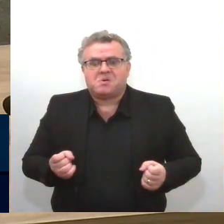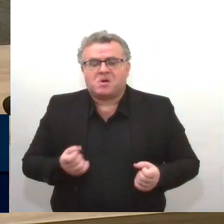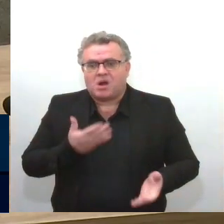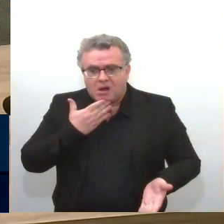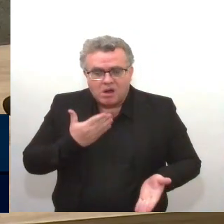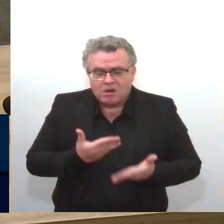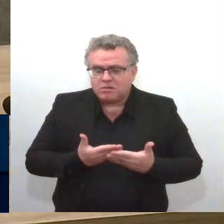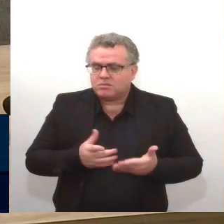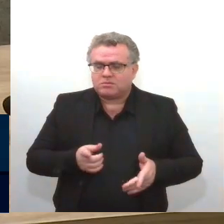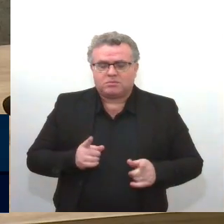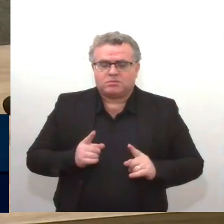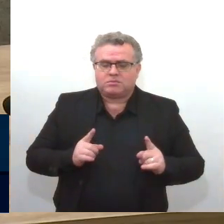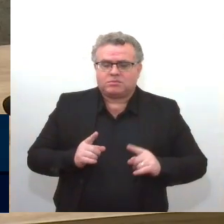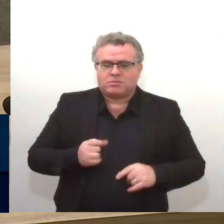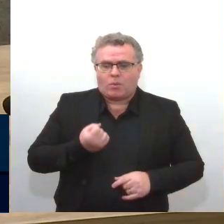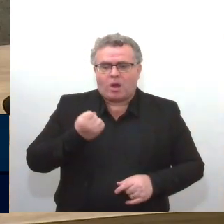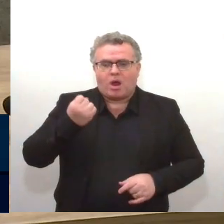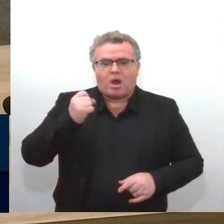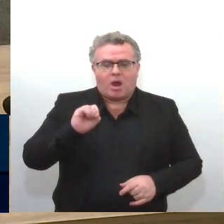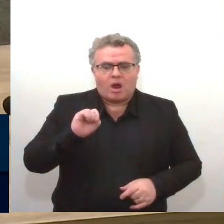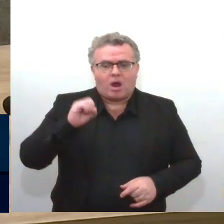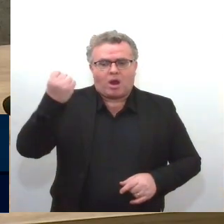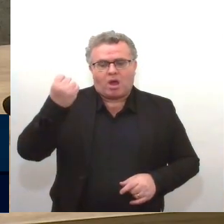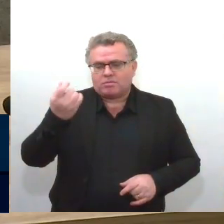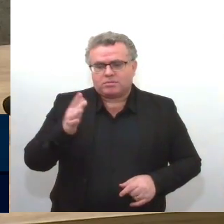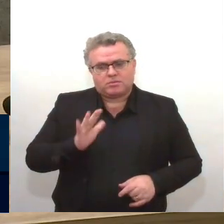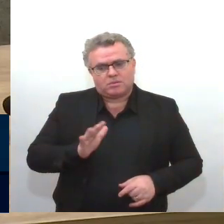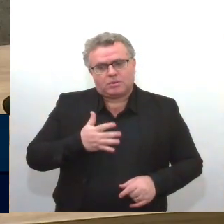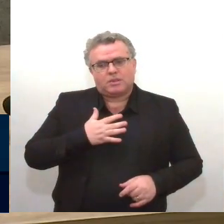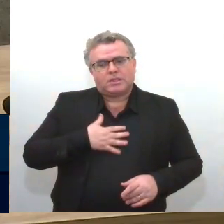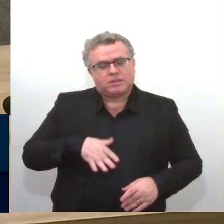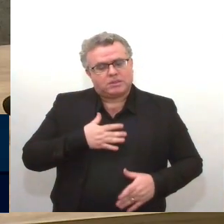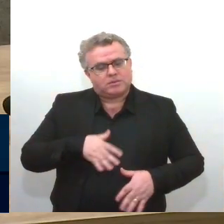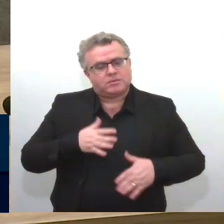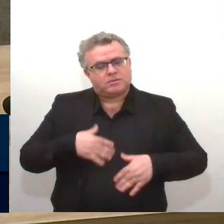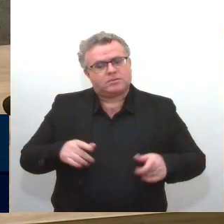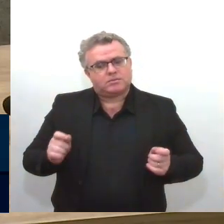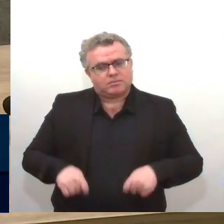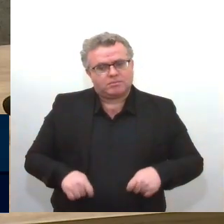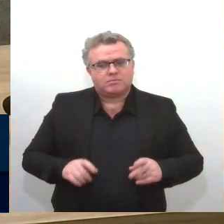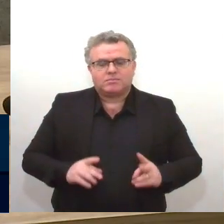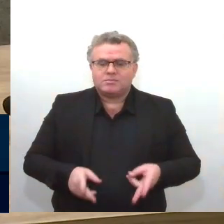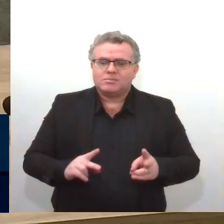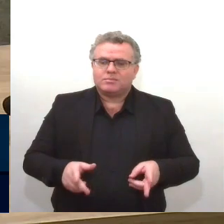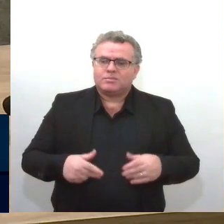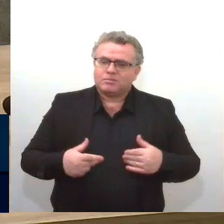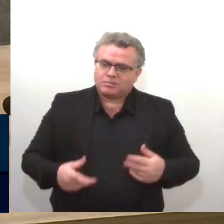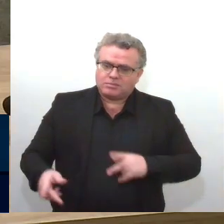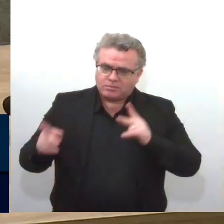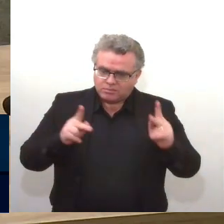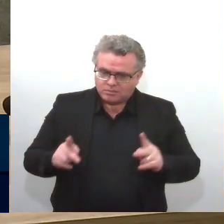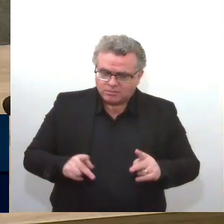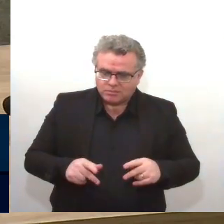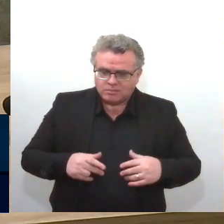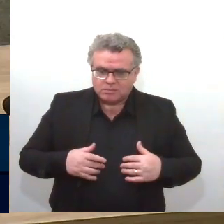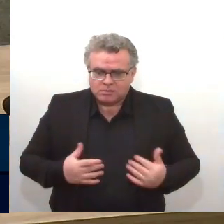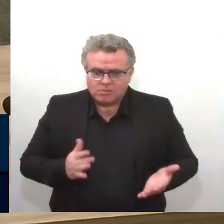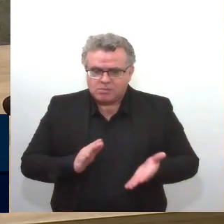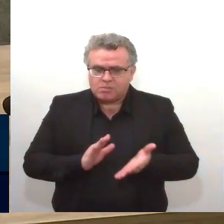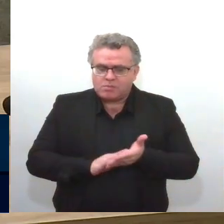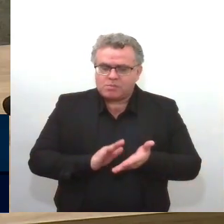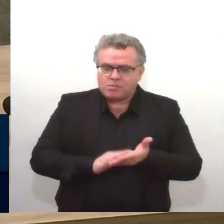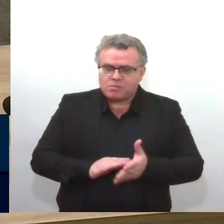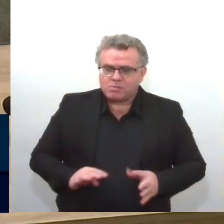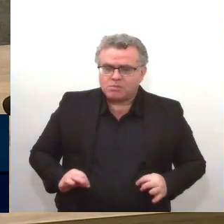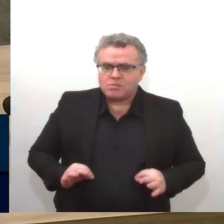deu para conter os ânimos isso é importante é parabenizar também a todos os candidatos a Prefeitos aqui da